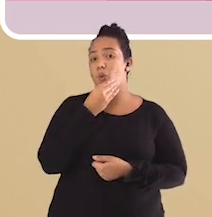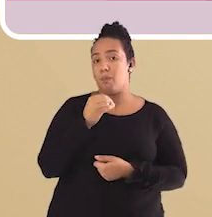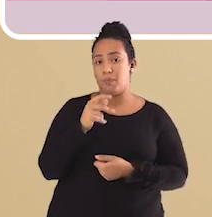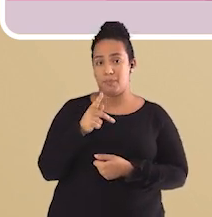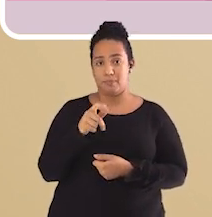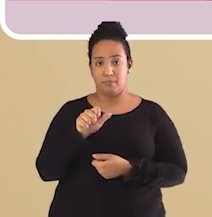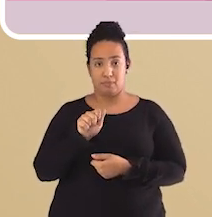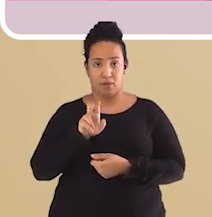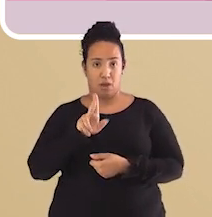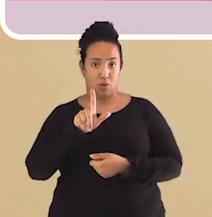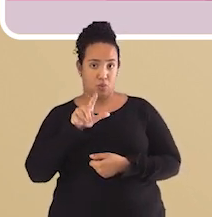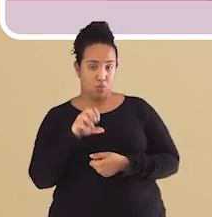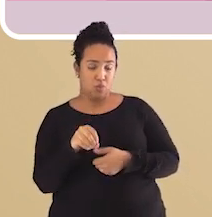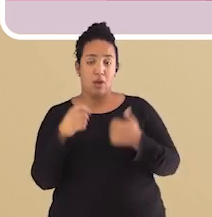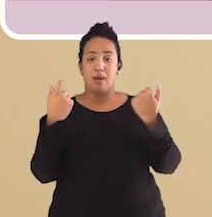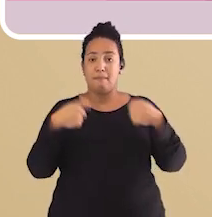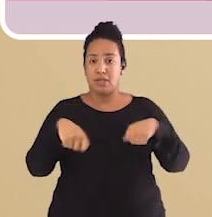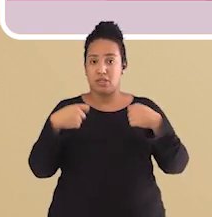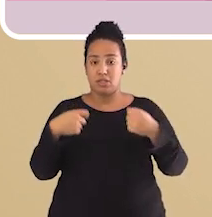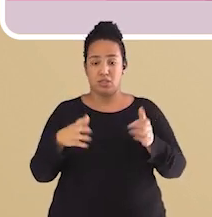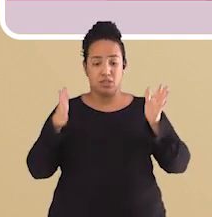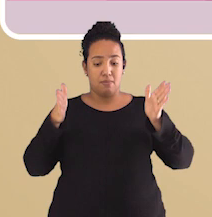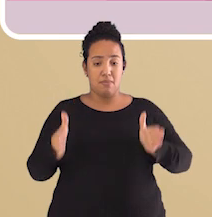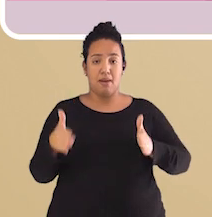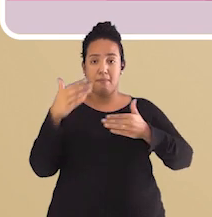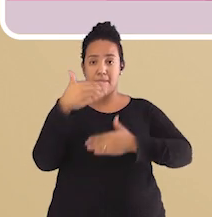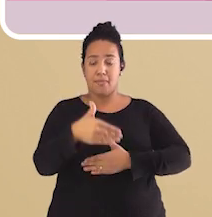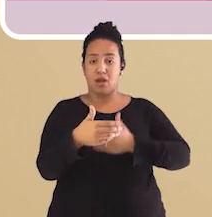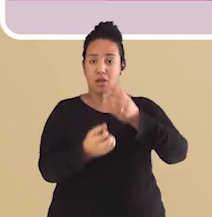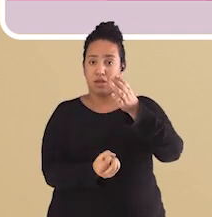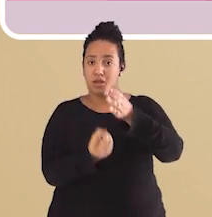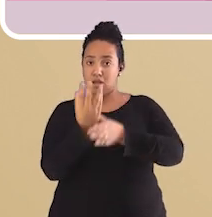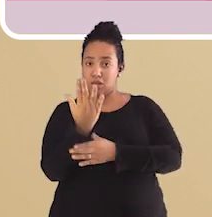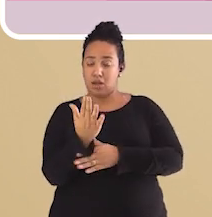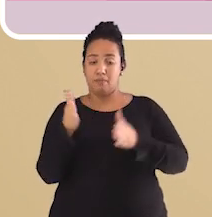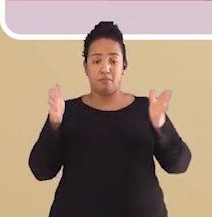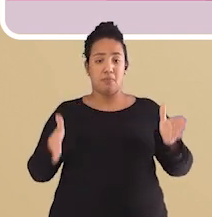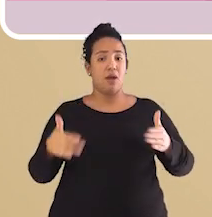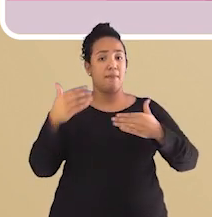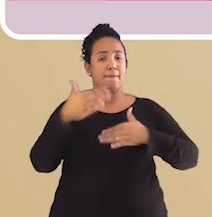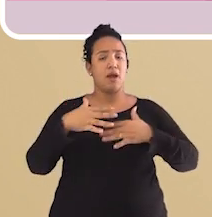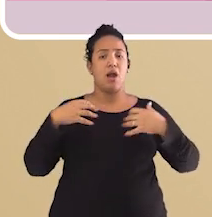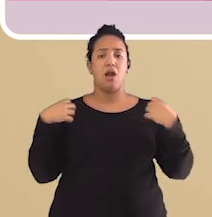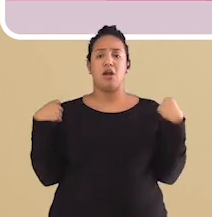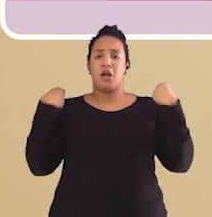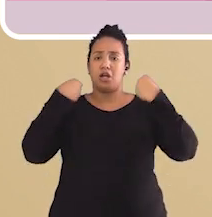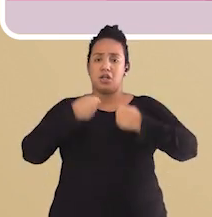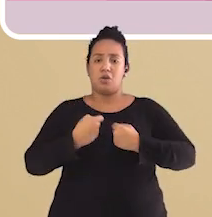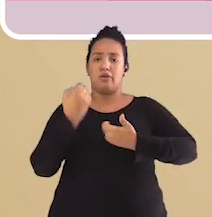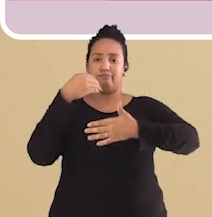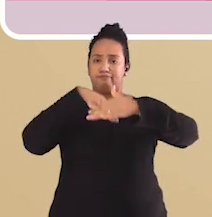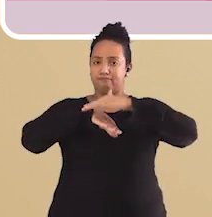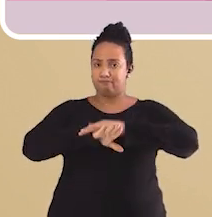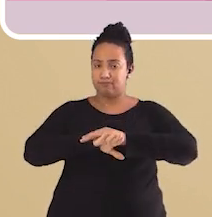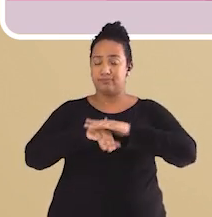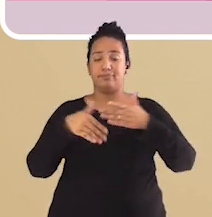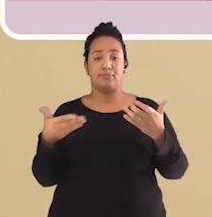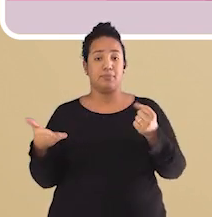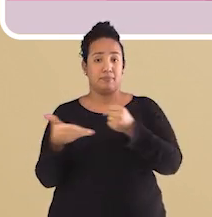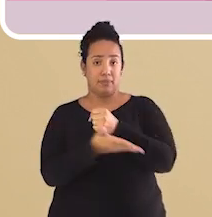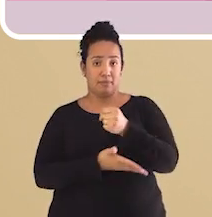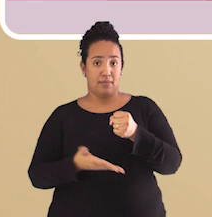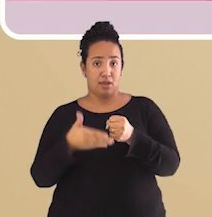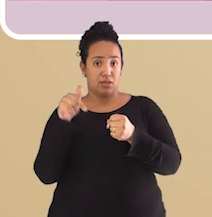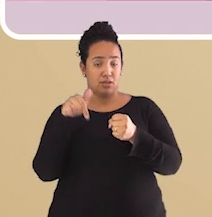precisa construir uma caixa de faces quadradas para colocar doações de agasalhos. Se a base